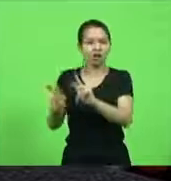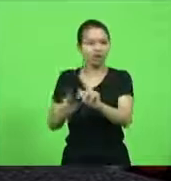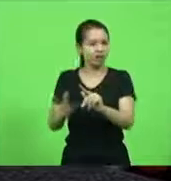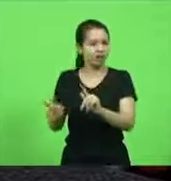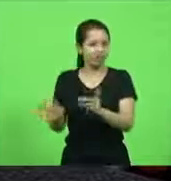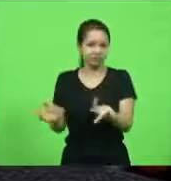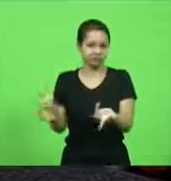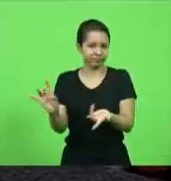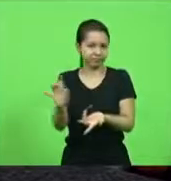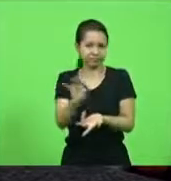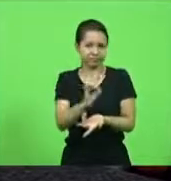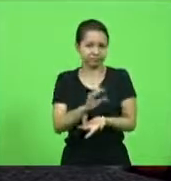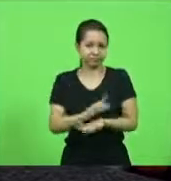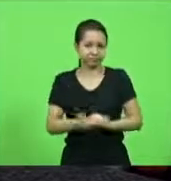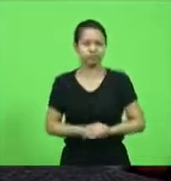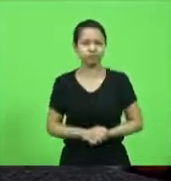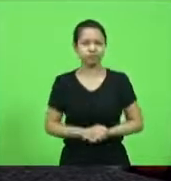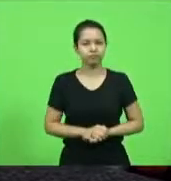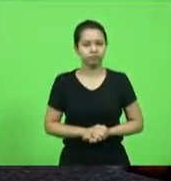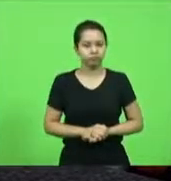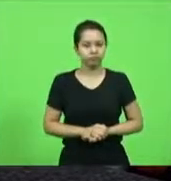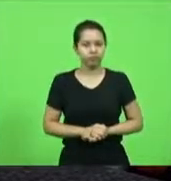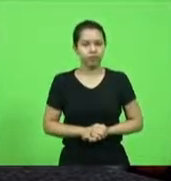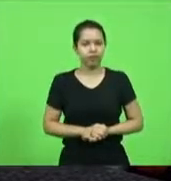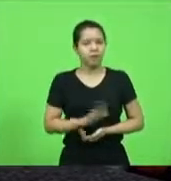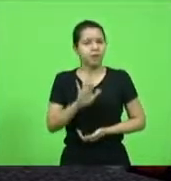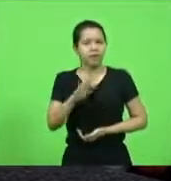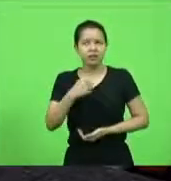Agora, uma que me ocorre,